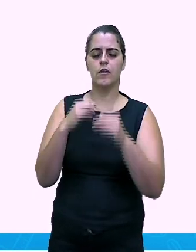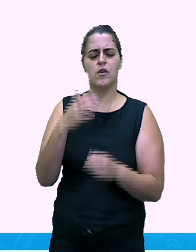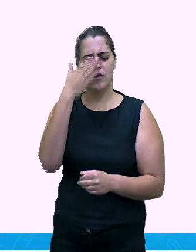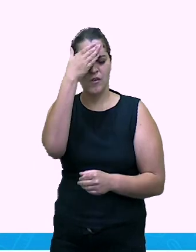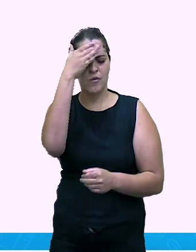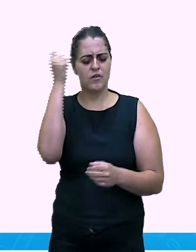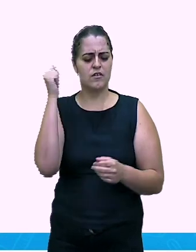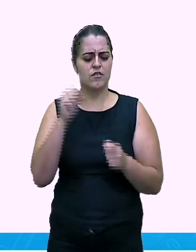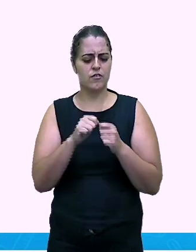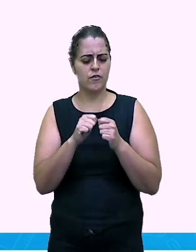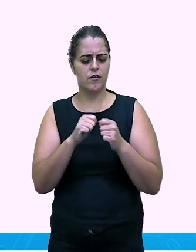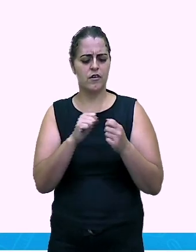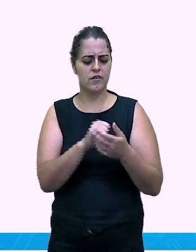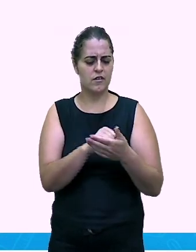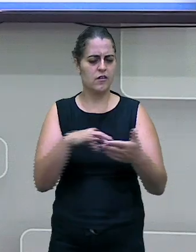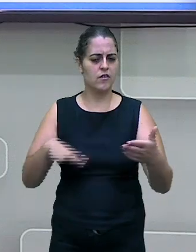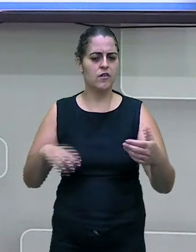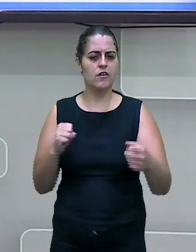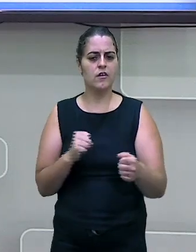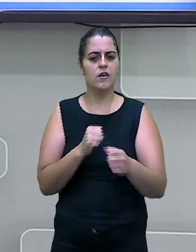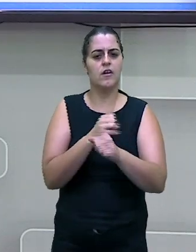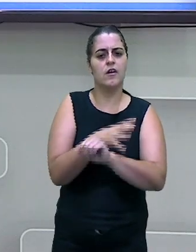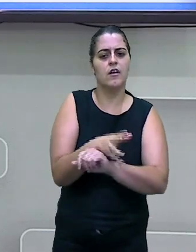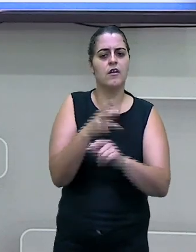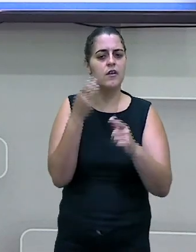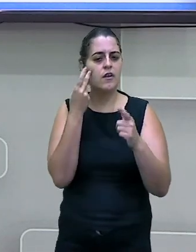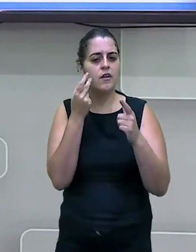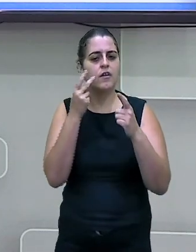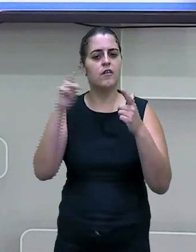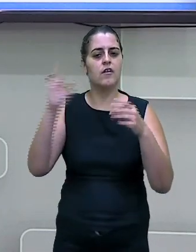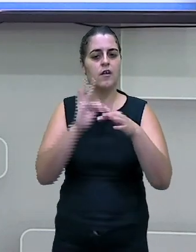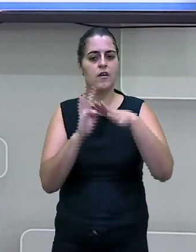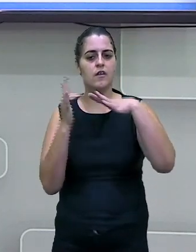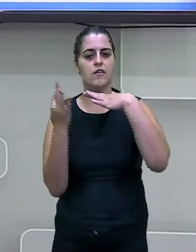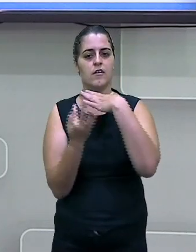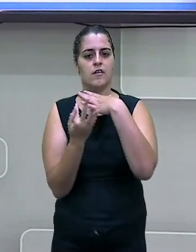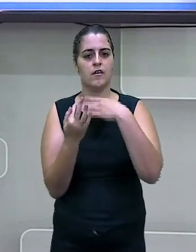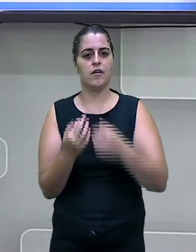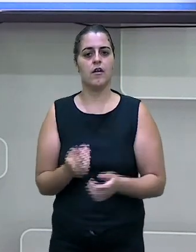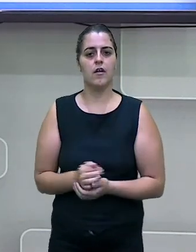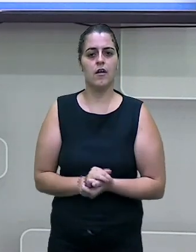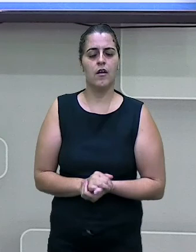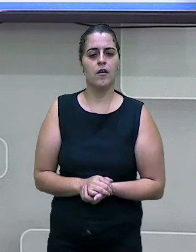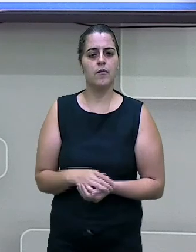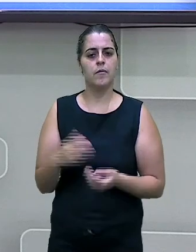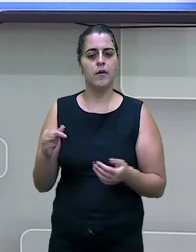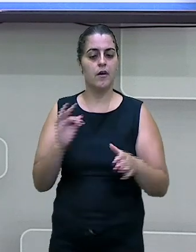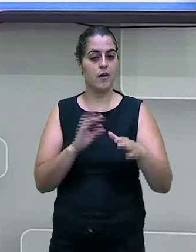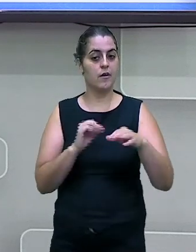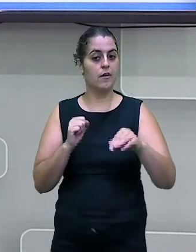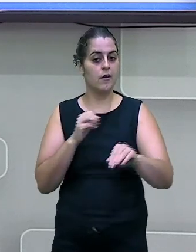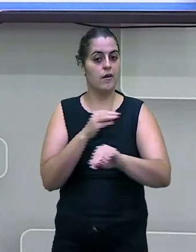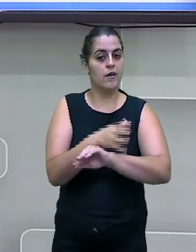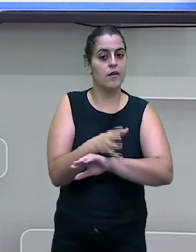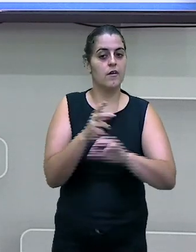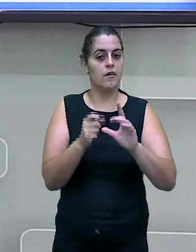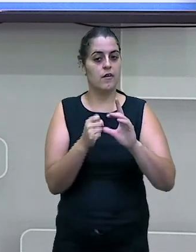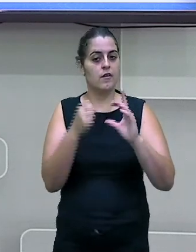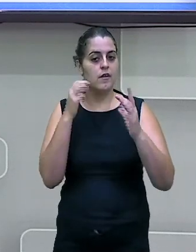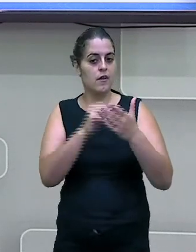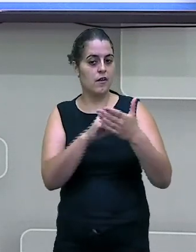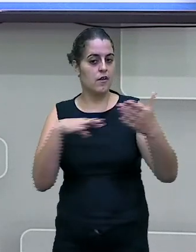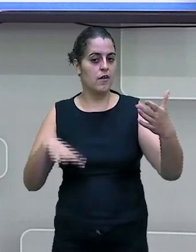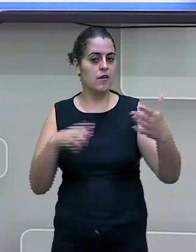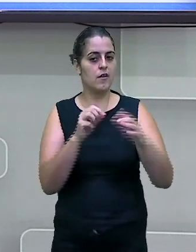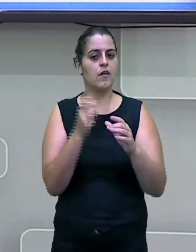atividades da plataforma e acessar também as nossas redes sociais. Então, para acessar nossas atividades